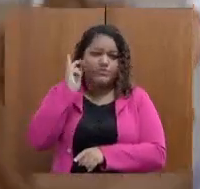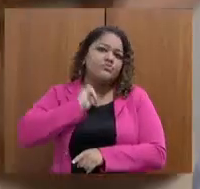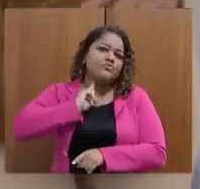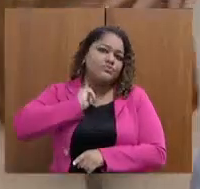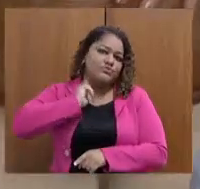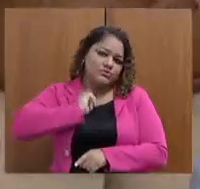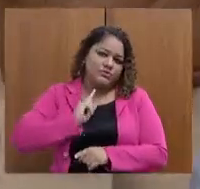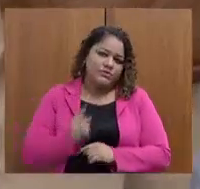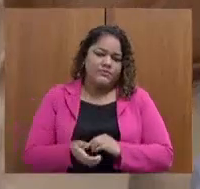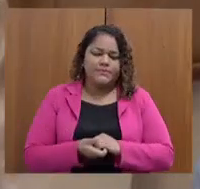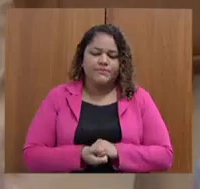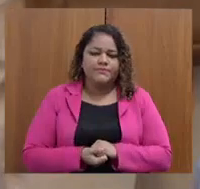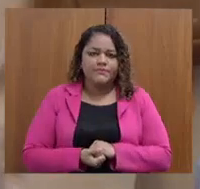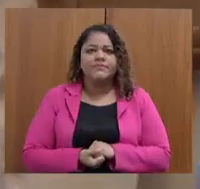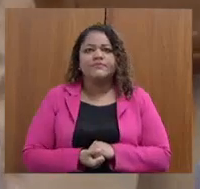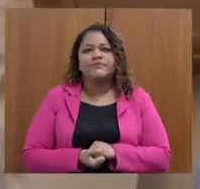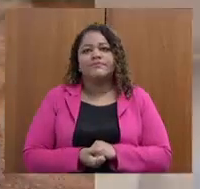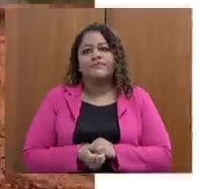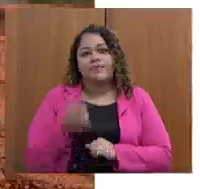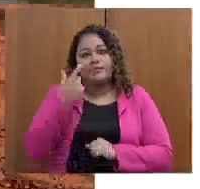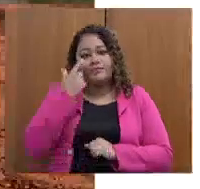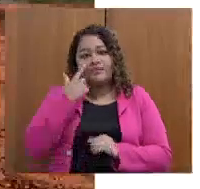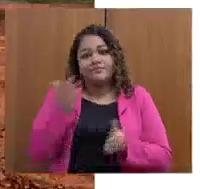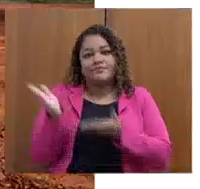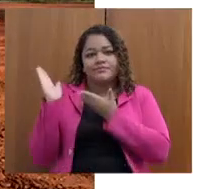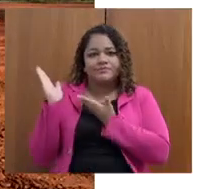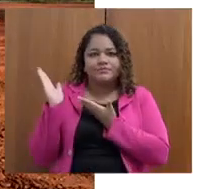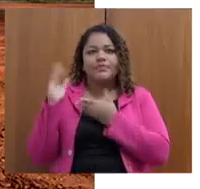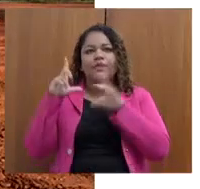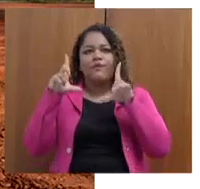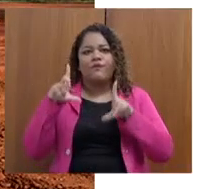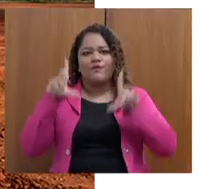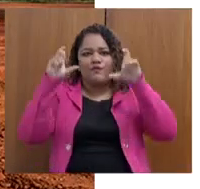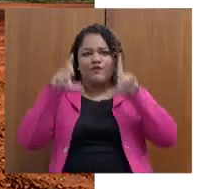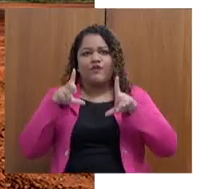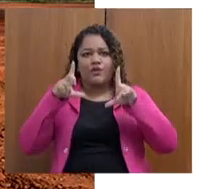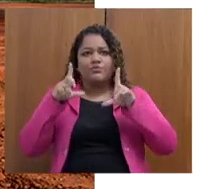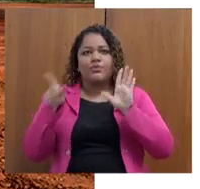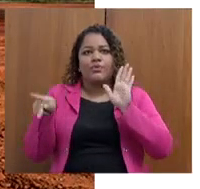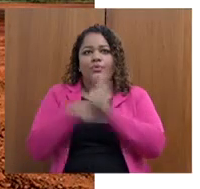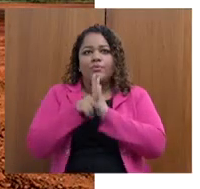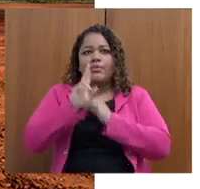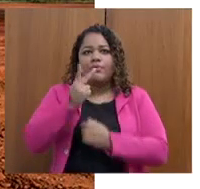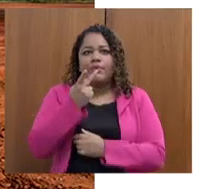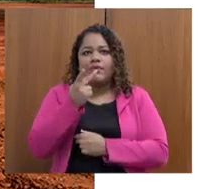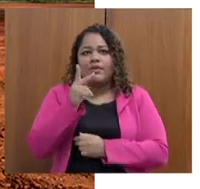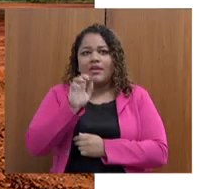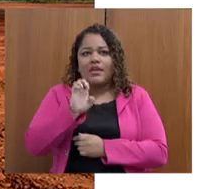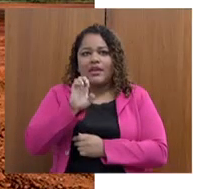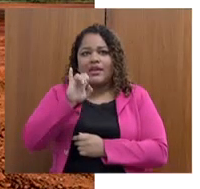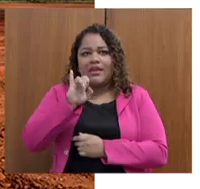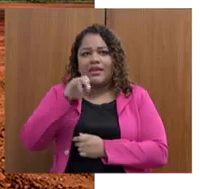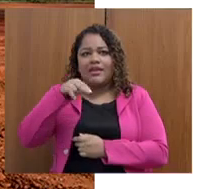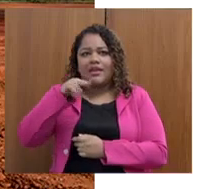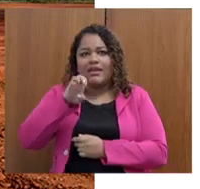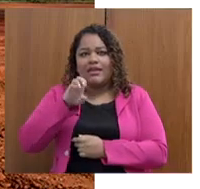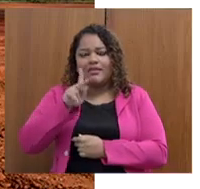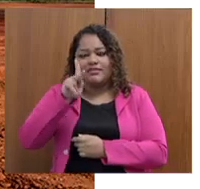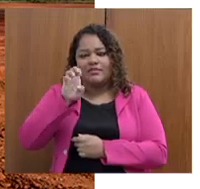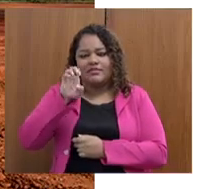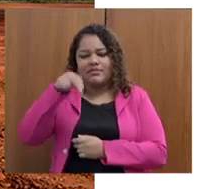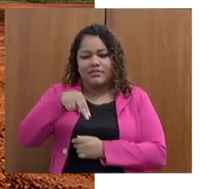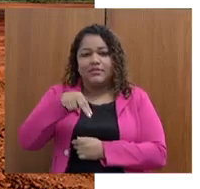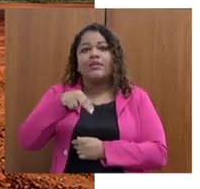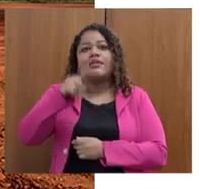aqui é a foto da Heineken o canteiro de obras né são só ali né no canteiro de obras